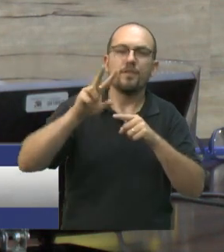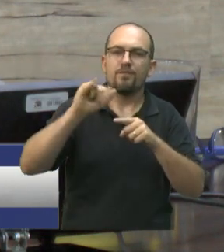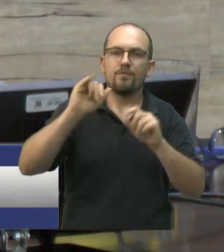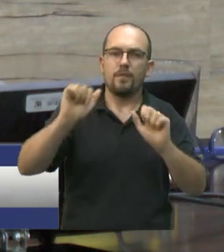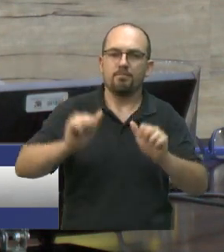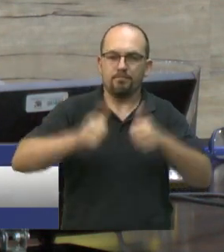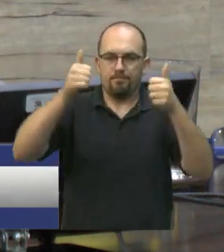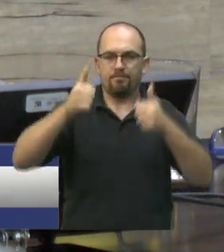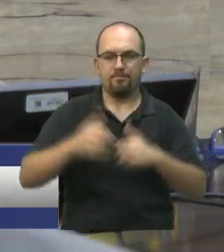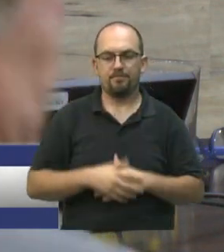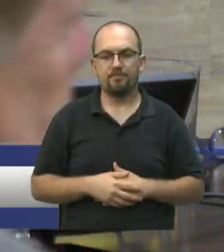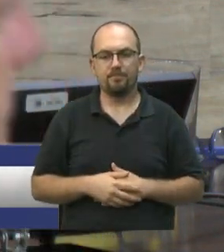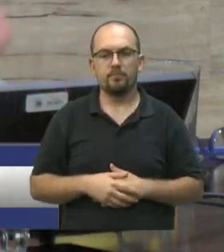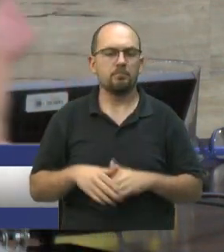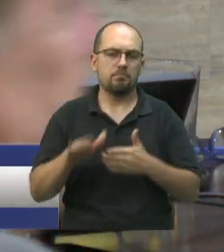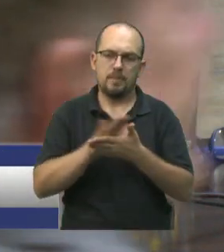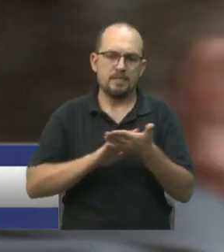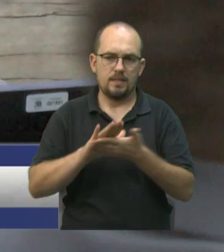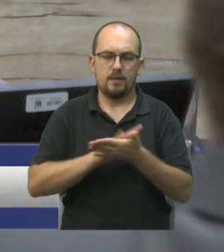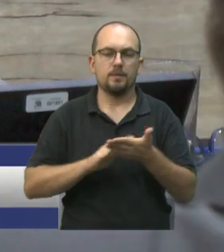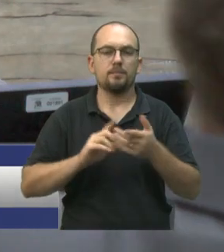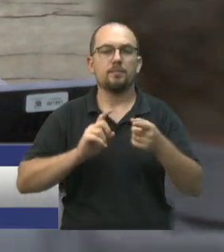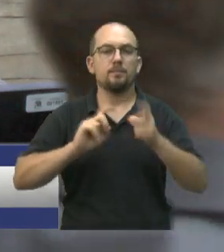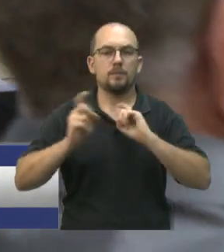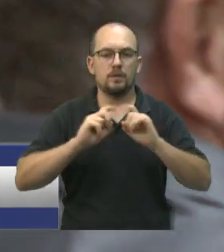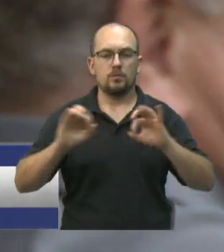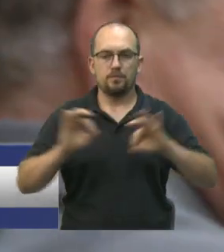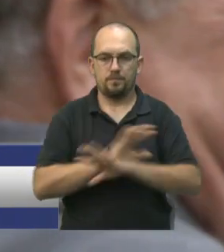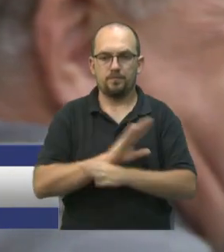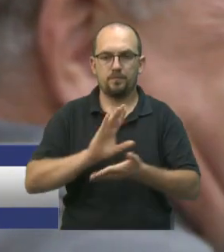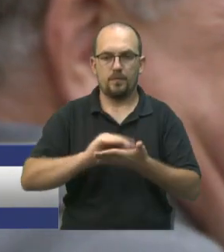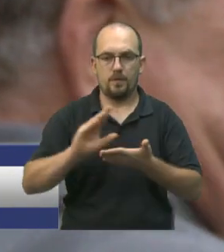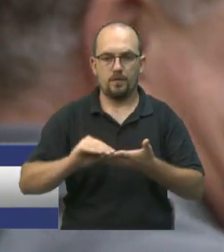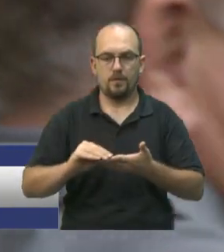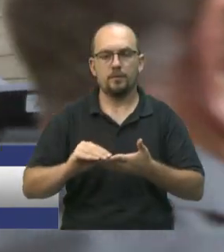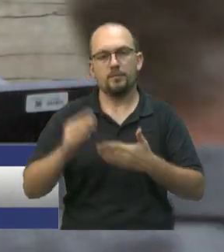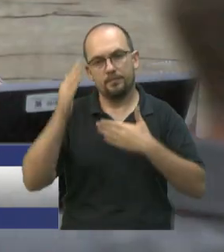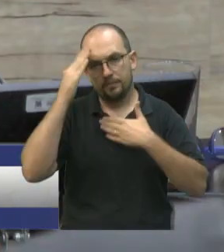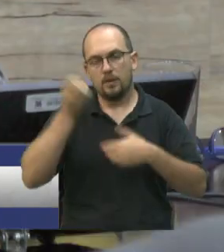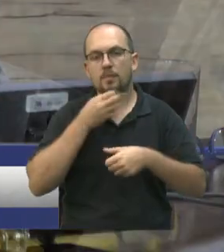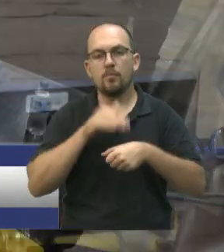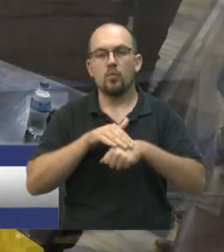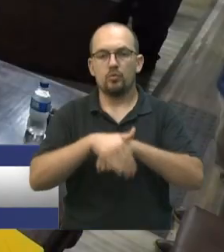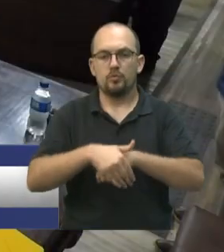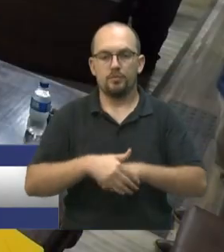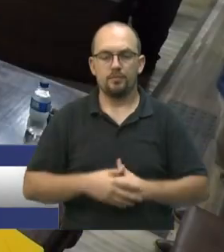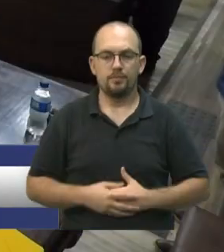nada a ser colocado, a gente dá como encerrada a audiência pública. Muito obrigado e boa noite.